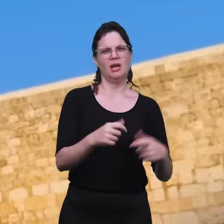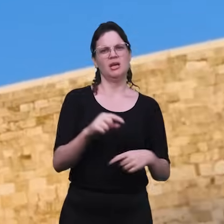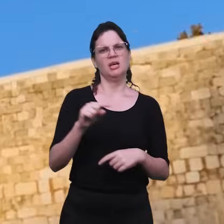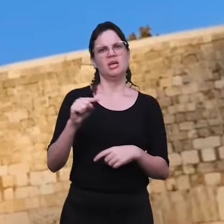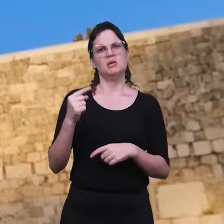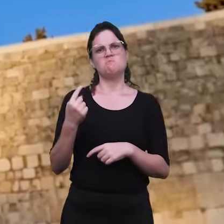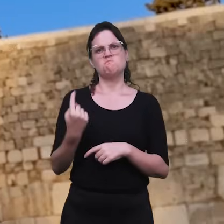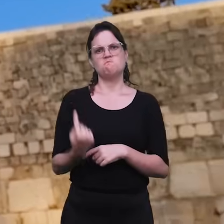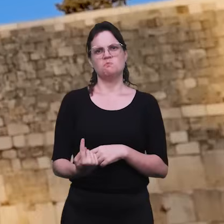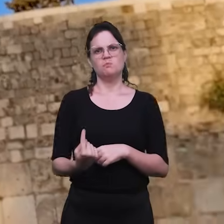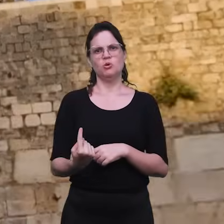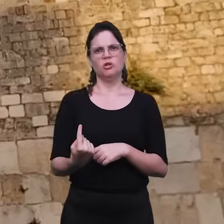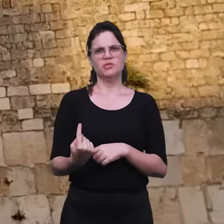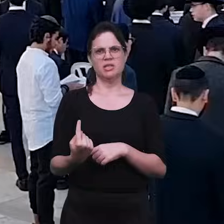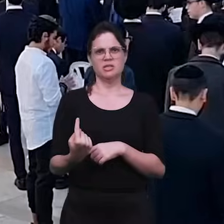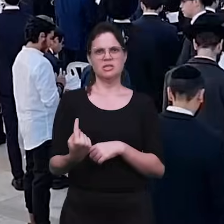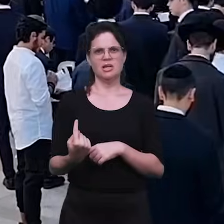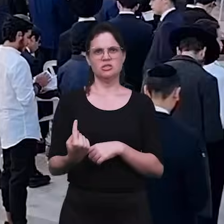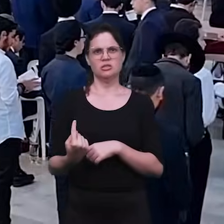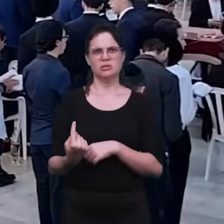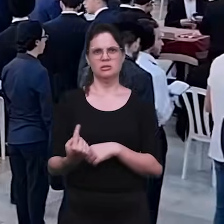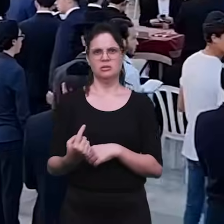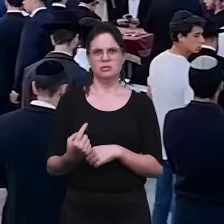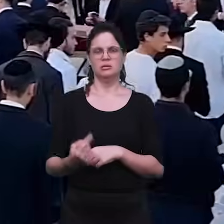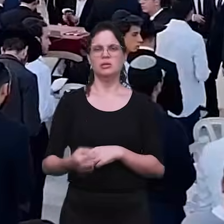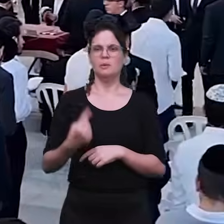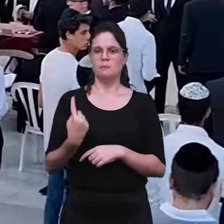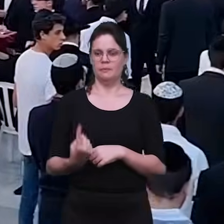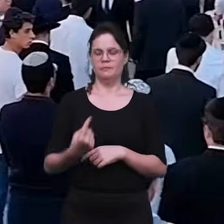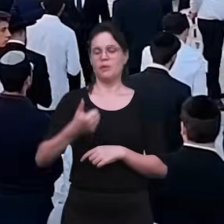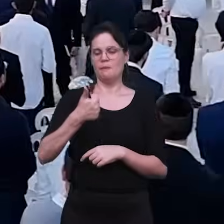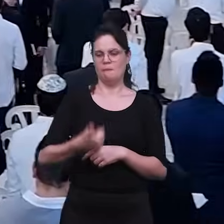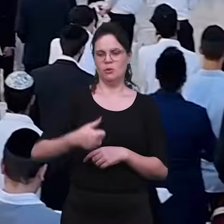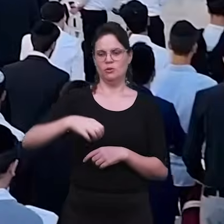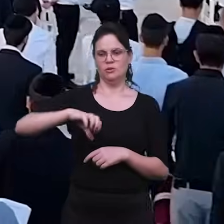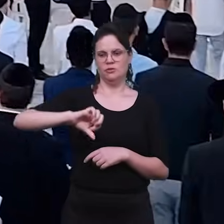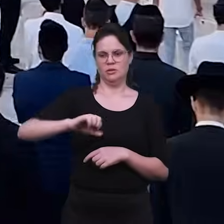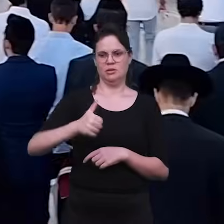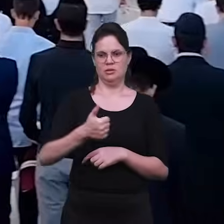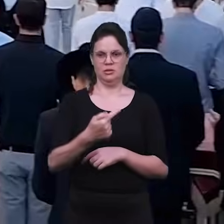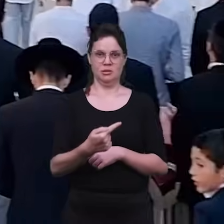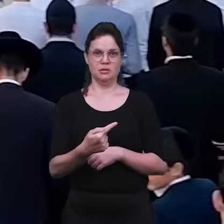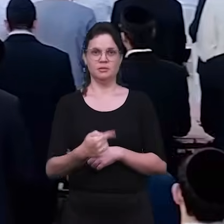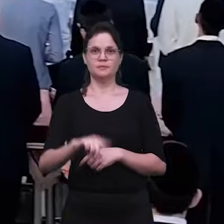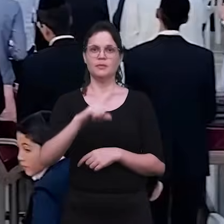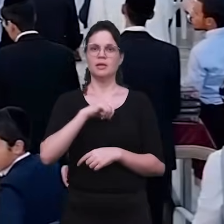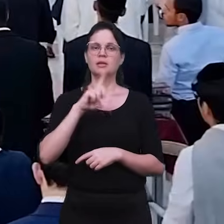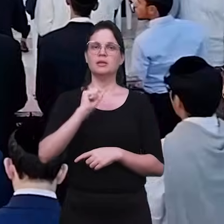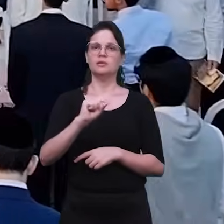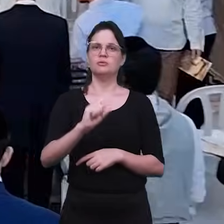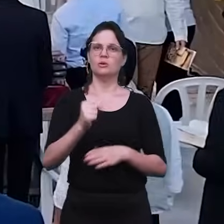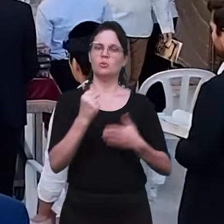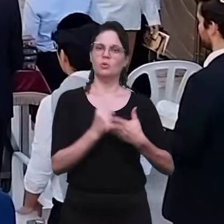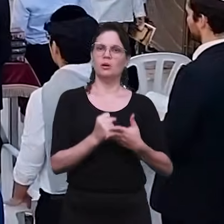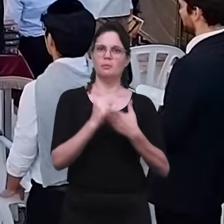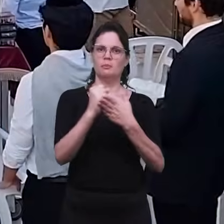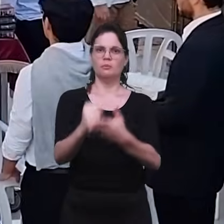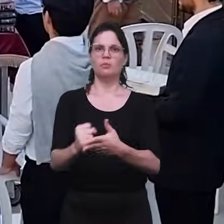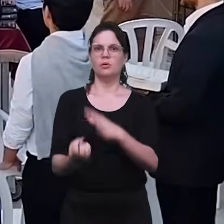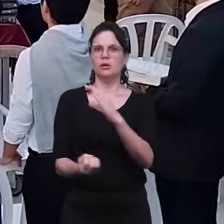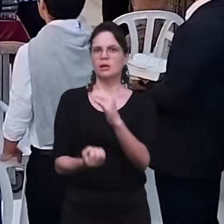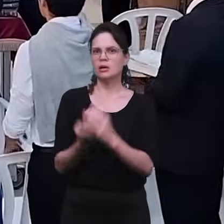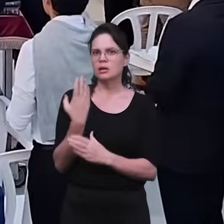1917, o governo britânico deu apoio oficial à criação